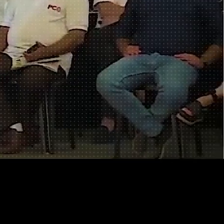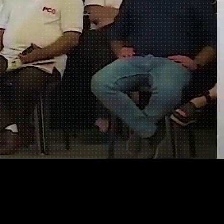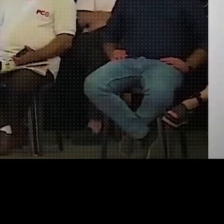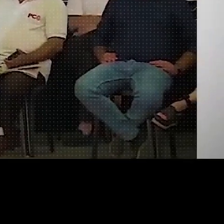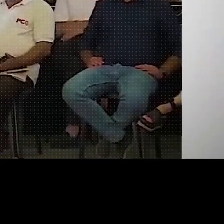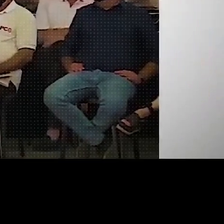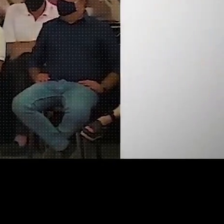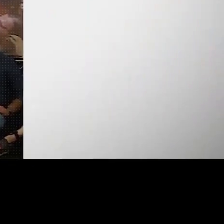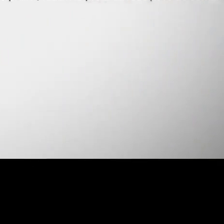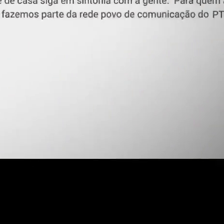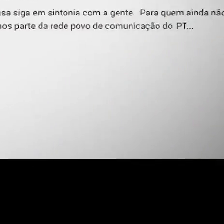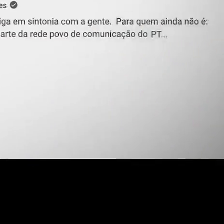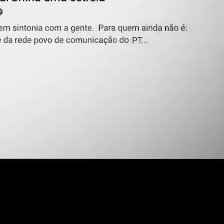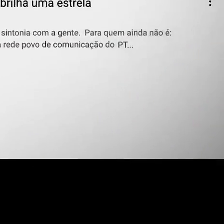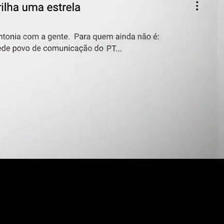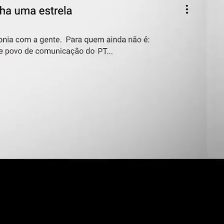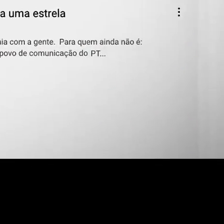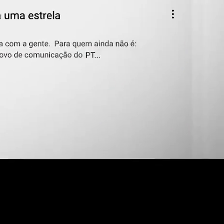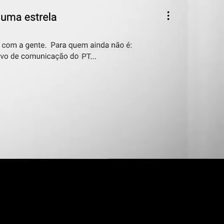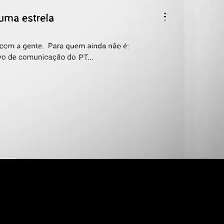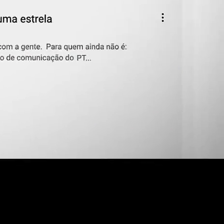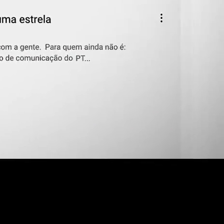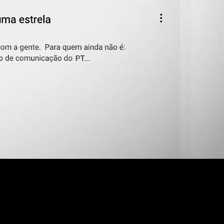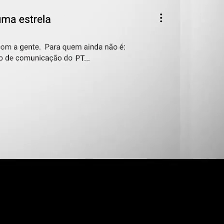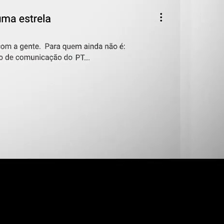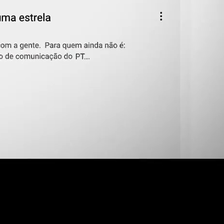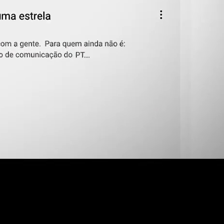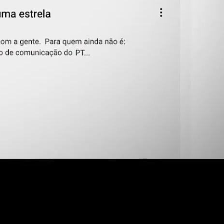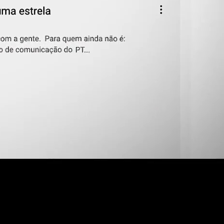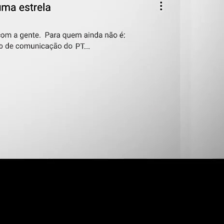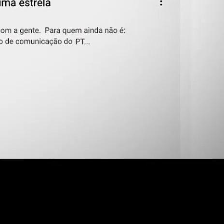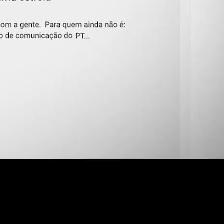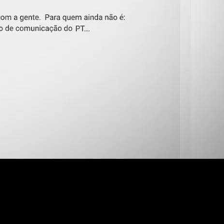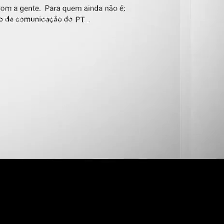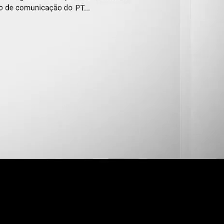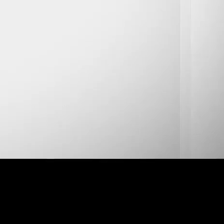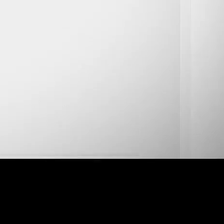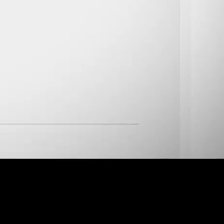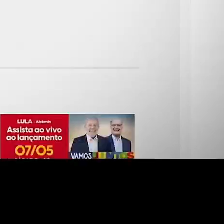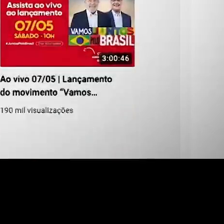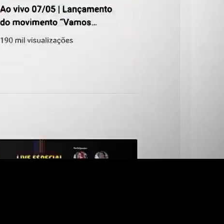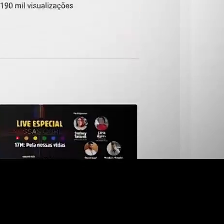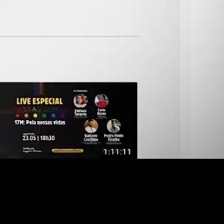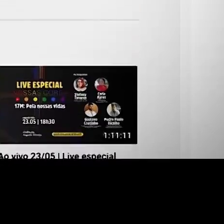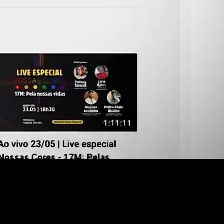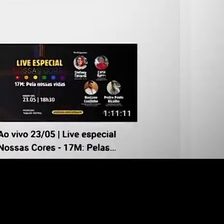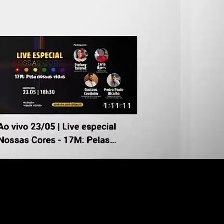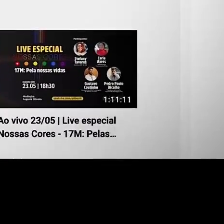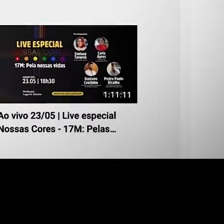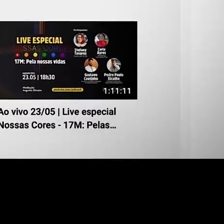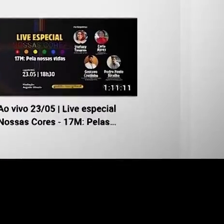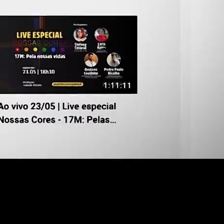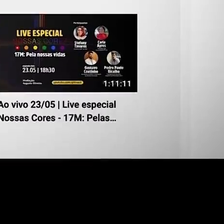importa a situação, a gente sempre toma partido da verdade.